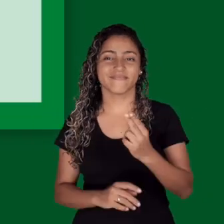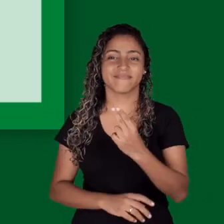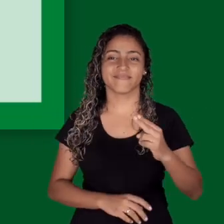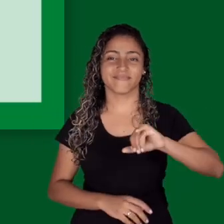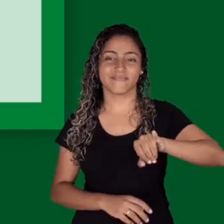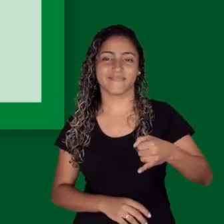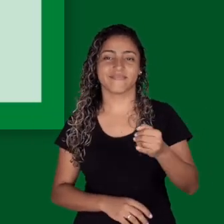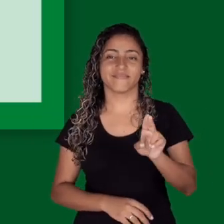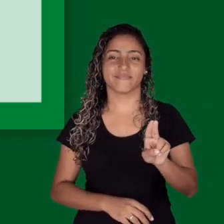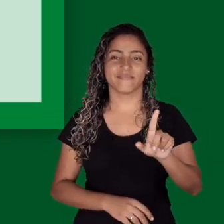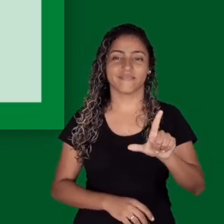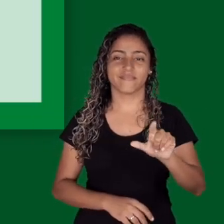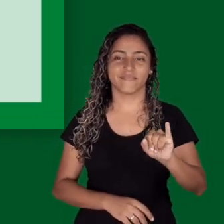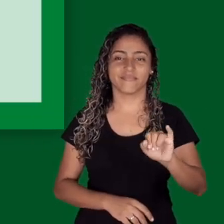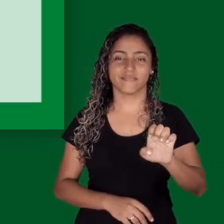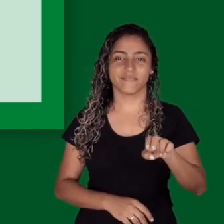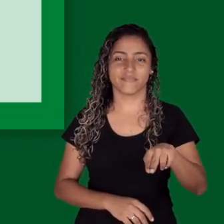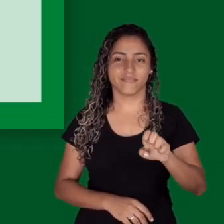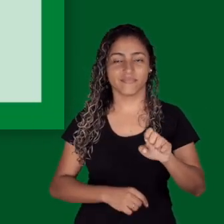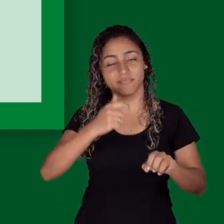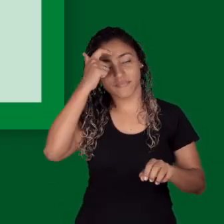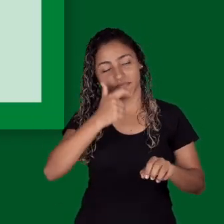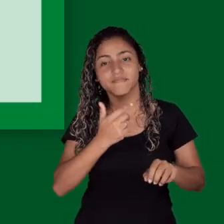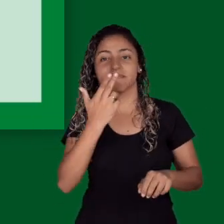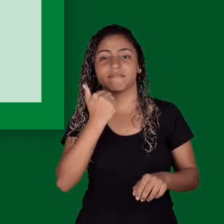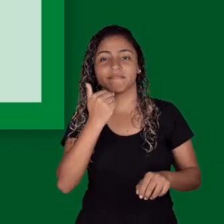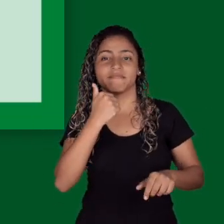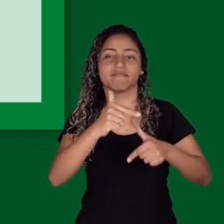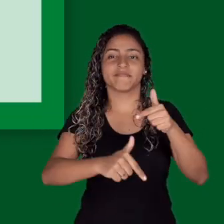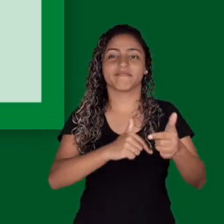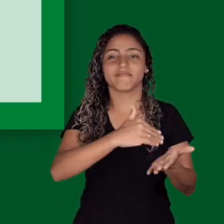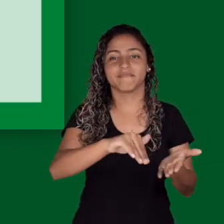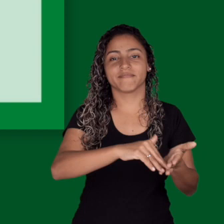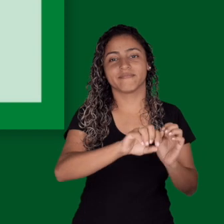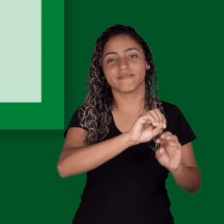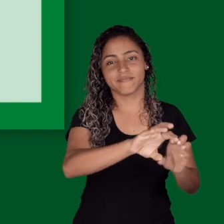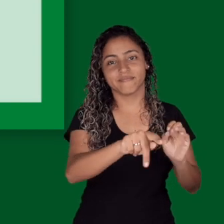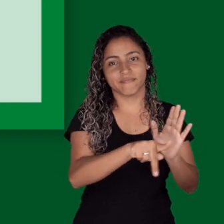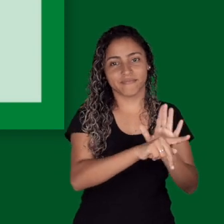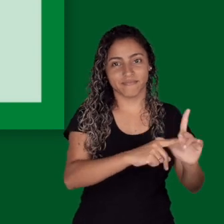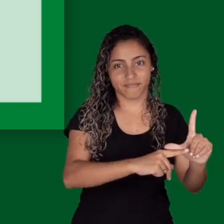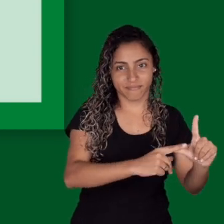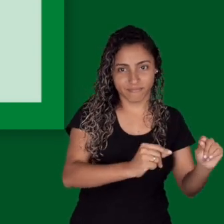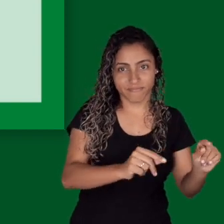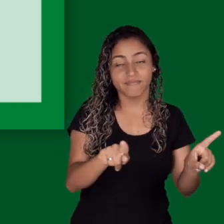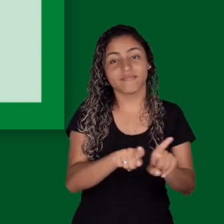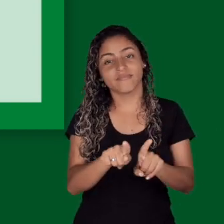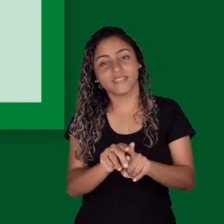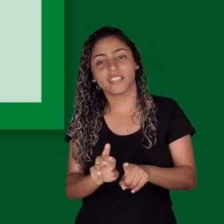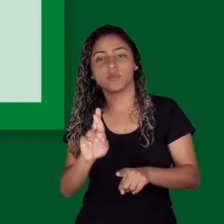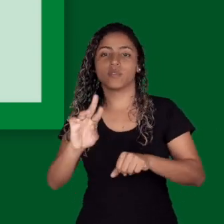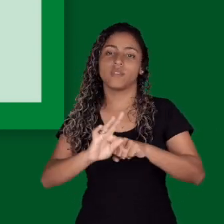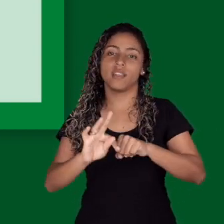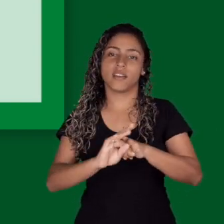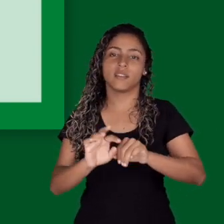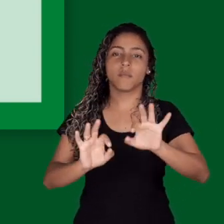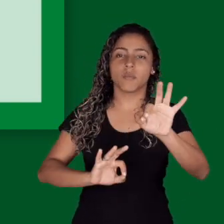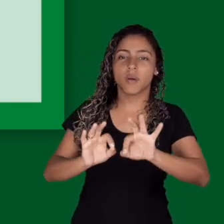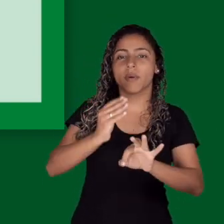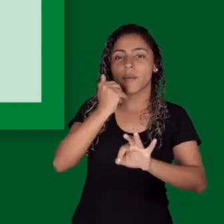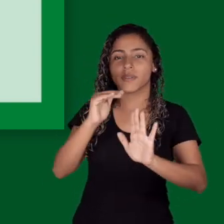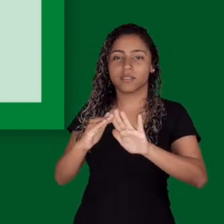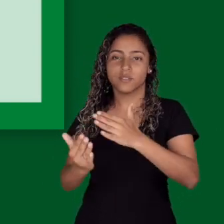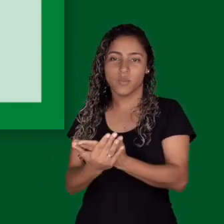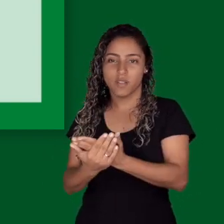Olá, eu sou a Juliene, eu sou nutricionista da Secretaria de Educação do Distrito Federal. Sou também responsável técnica pelo Programa